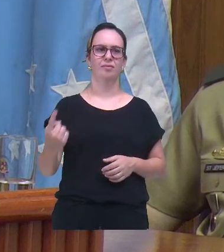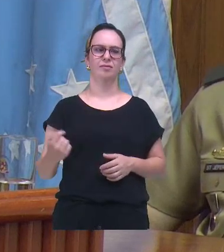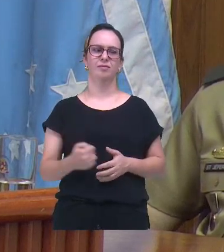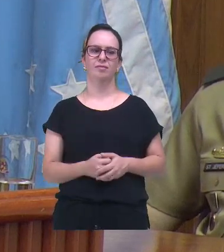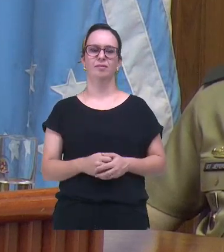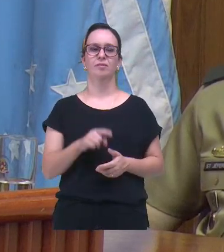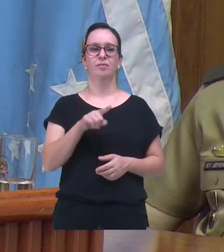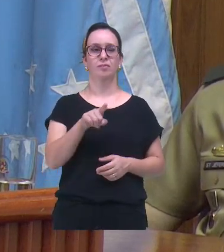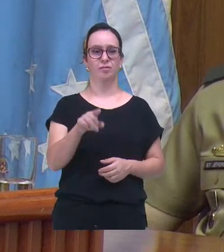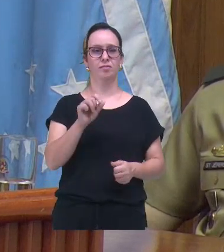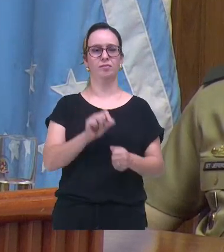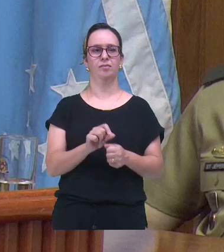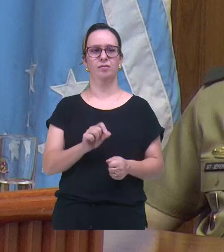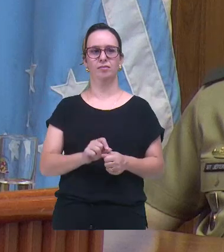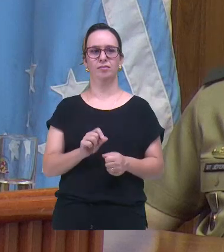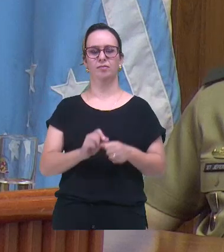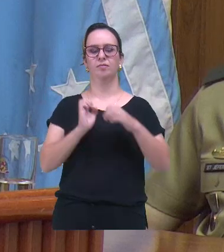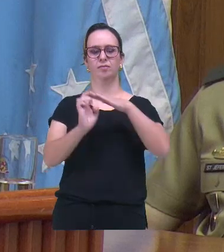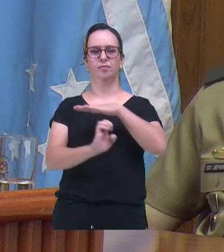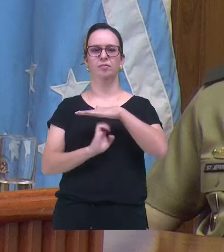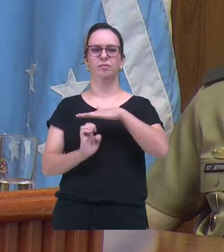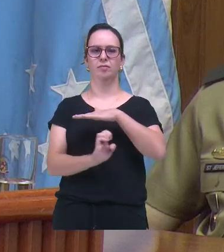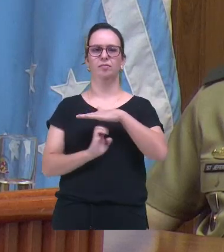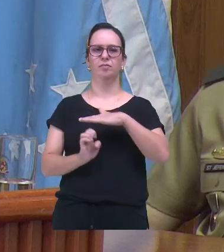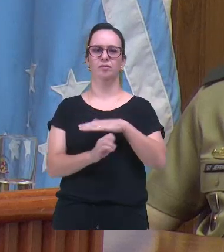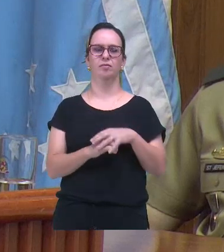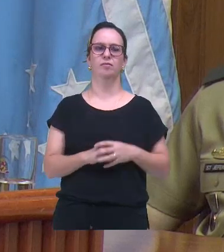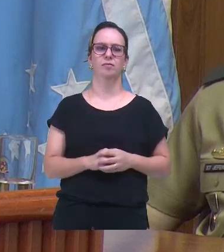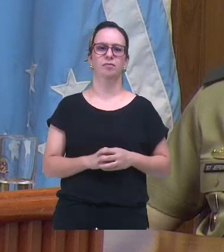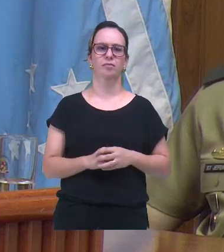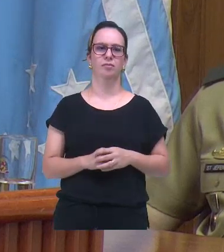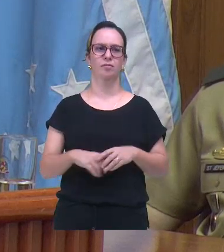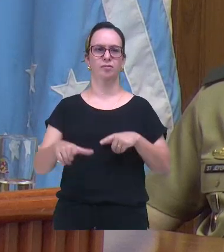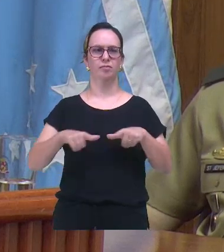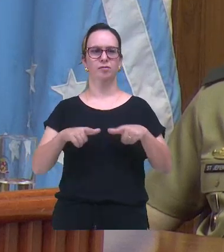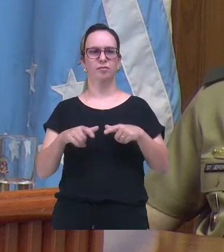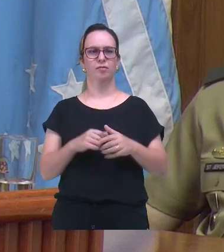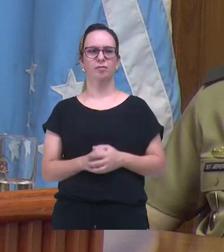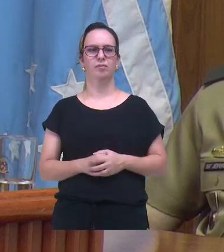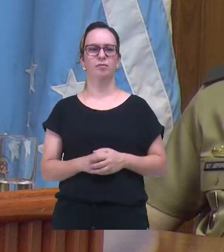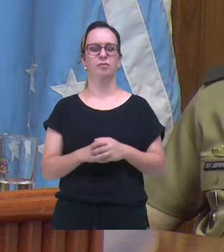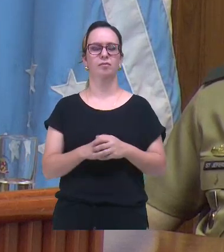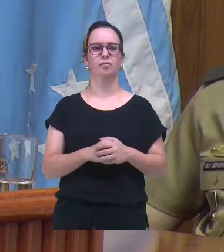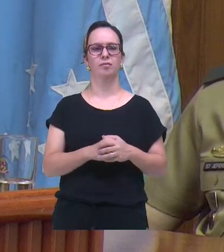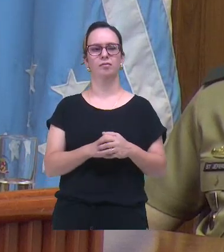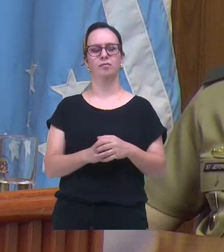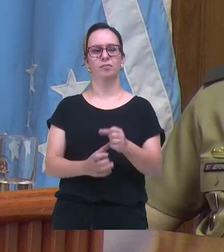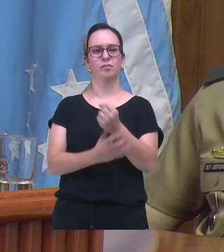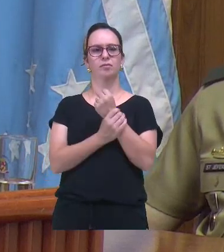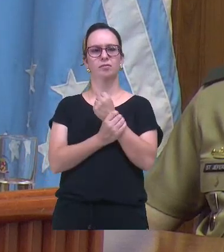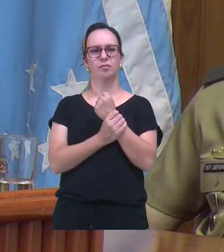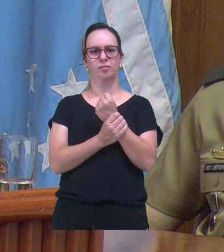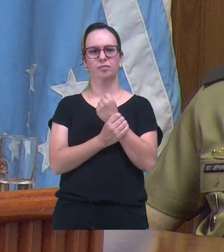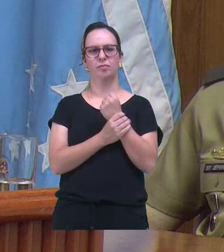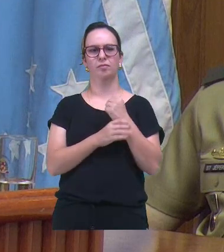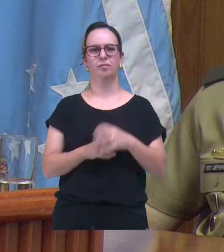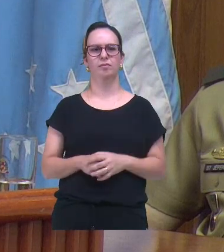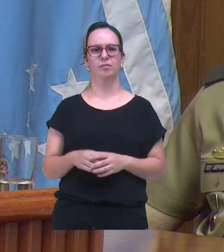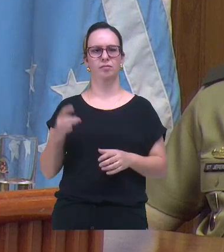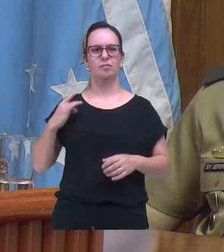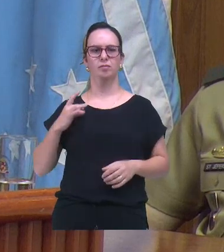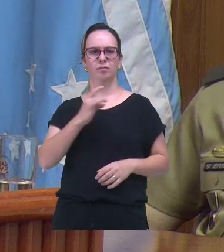segmento, empresário, na área social, na área da segurança, na área da saúde.